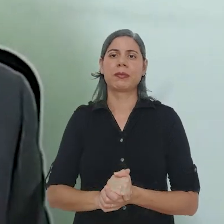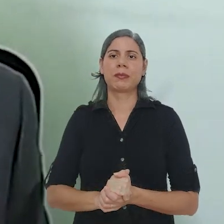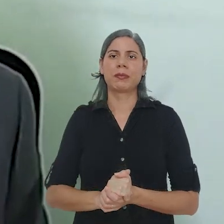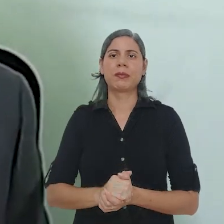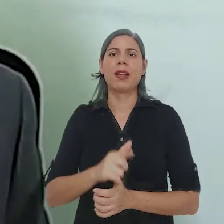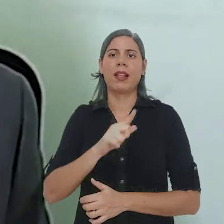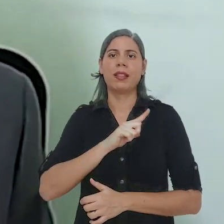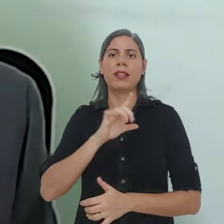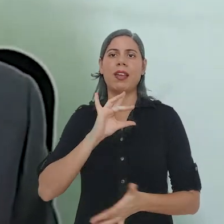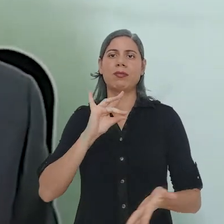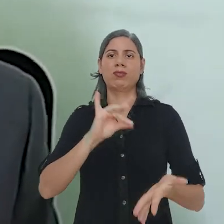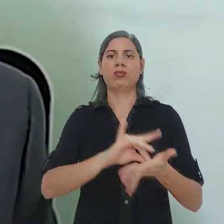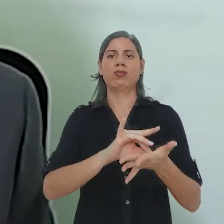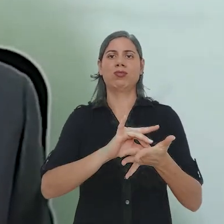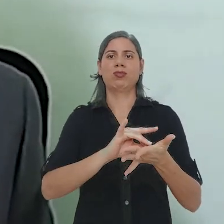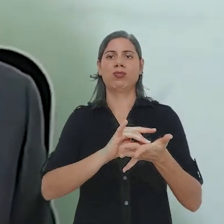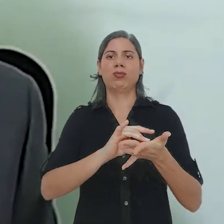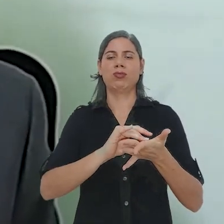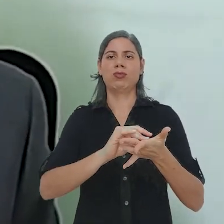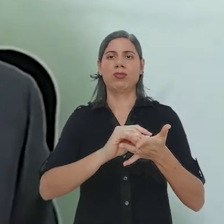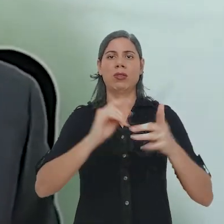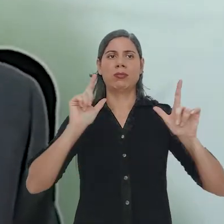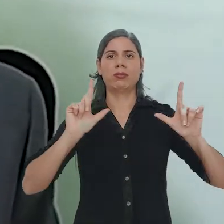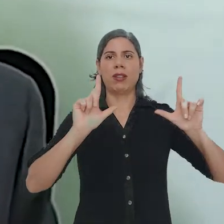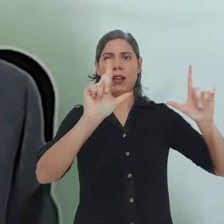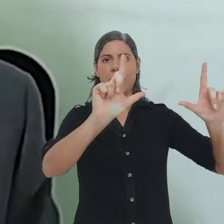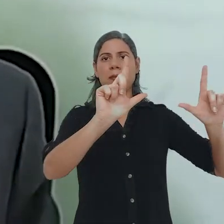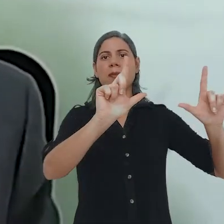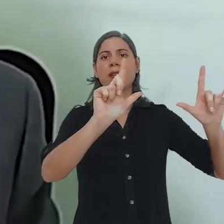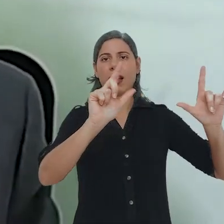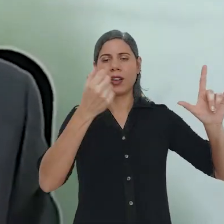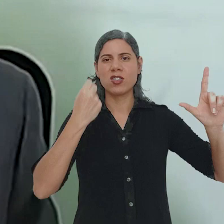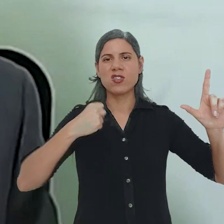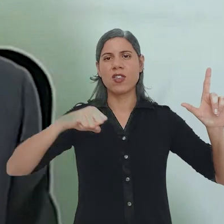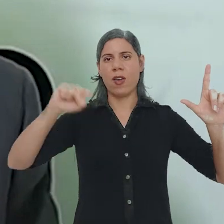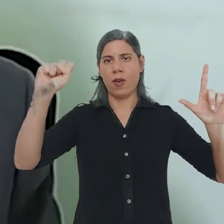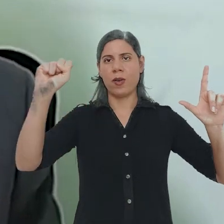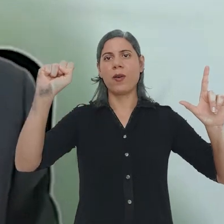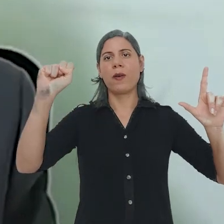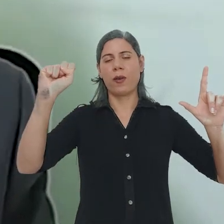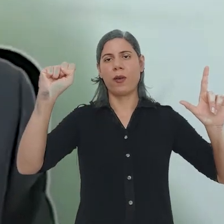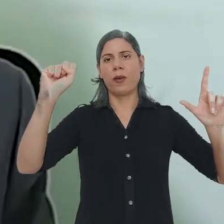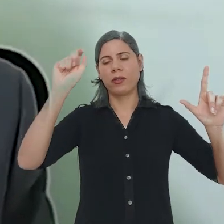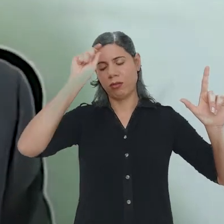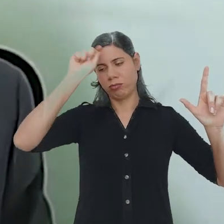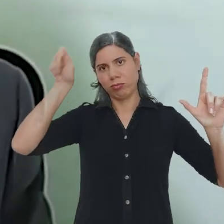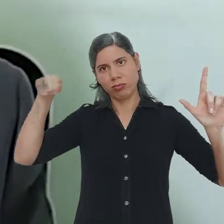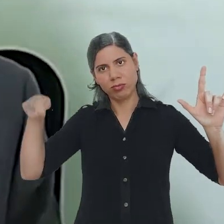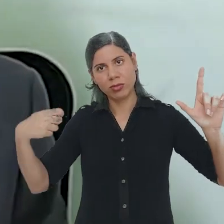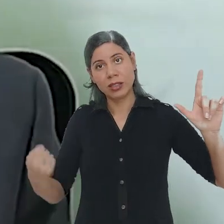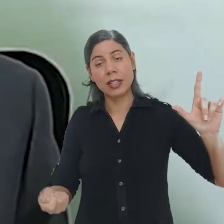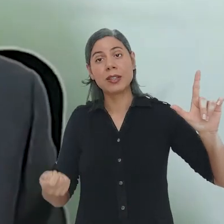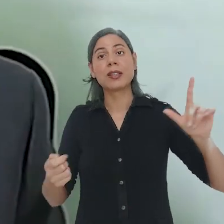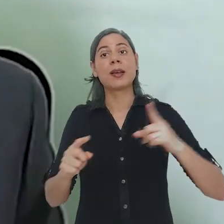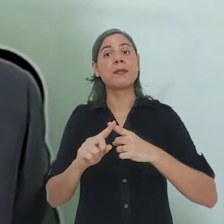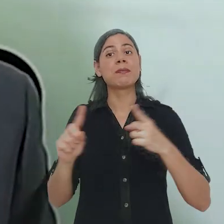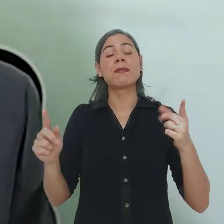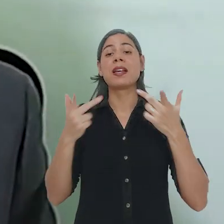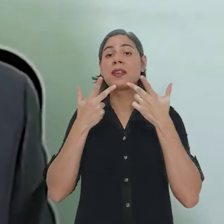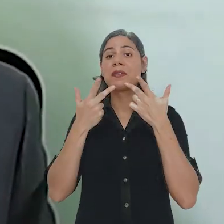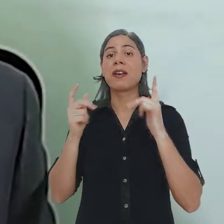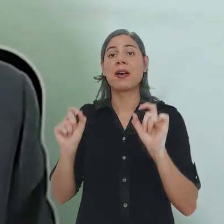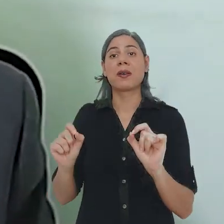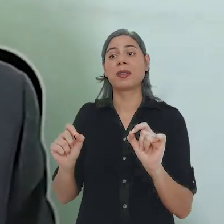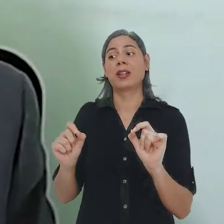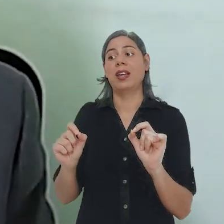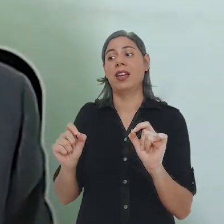reconhecida mesmo, porque tem uma placa no memorial dos heróis, eles são entronizados como heróis nacionais, mas eu